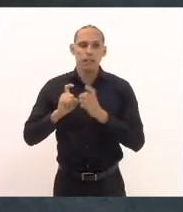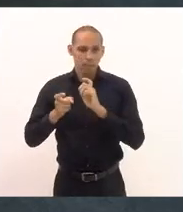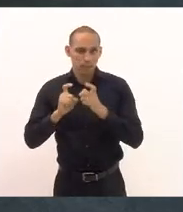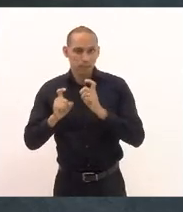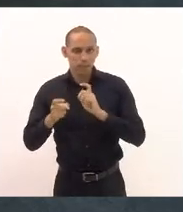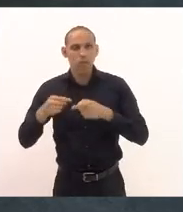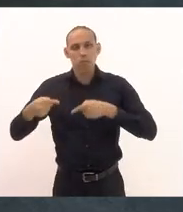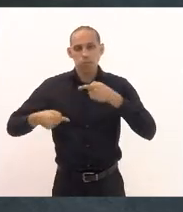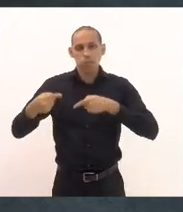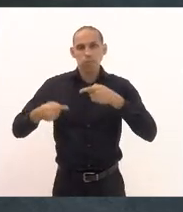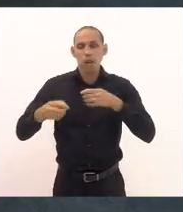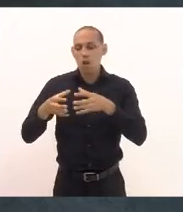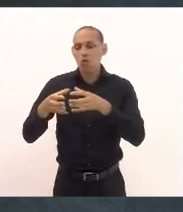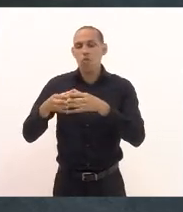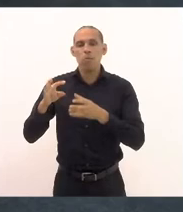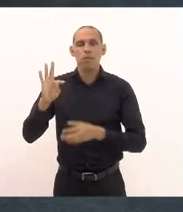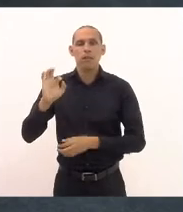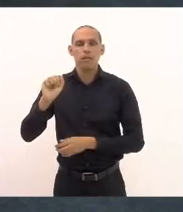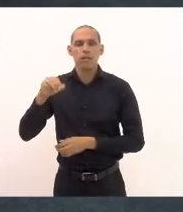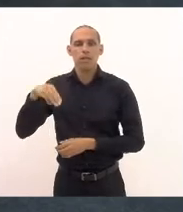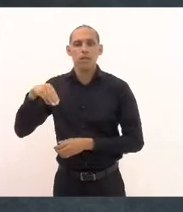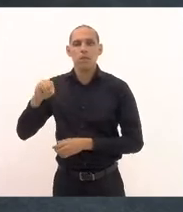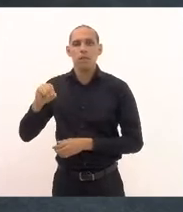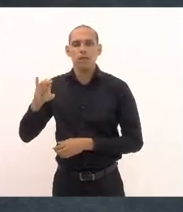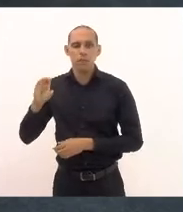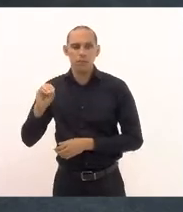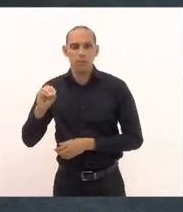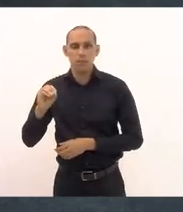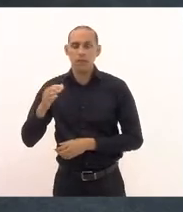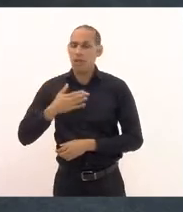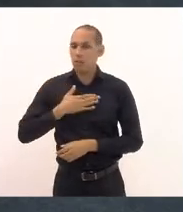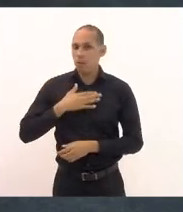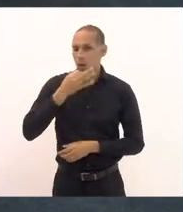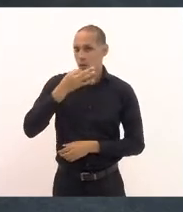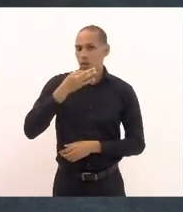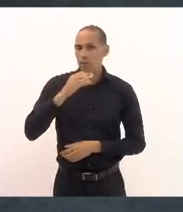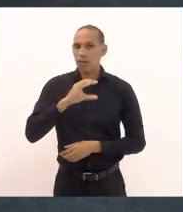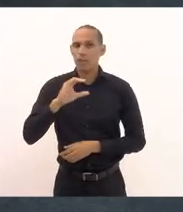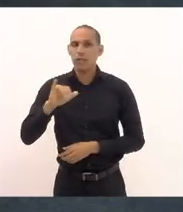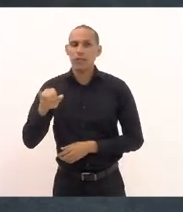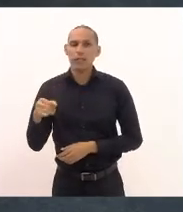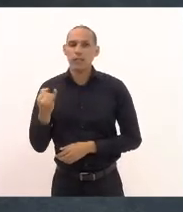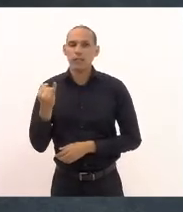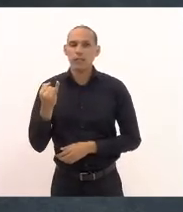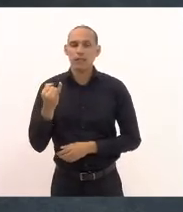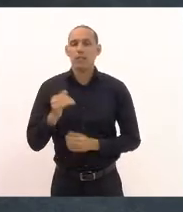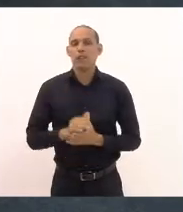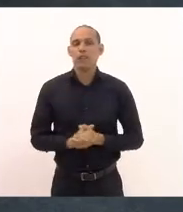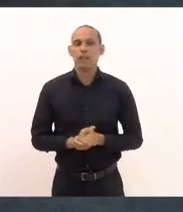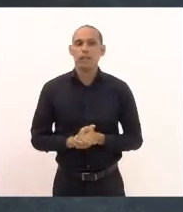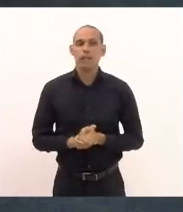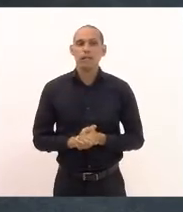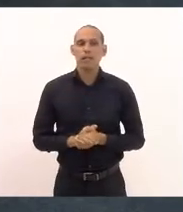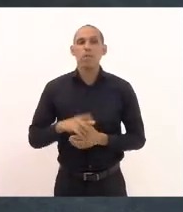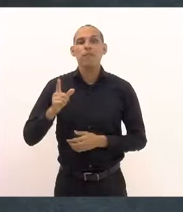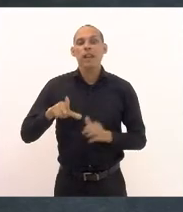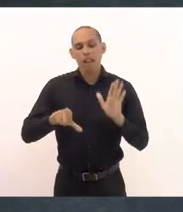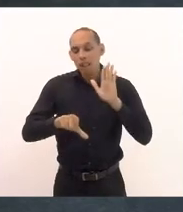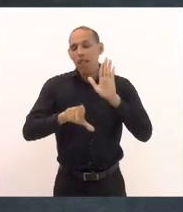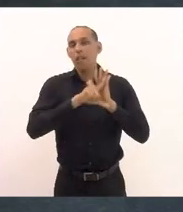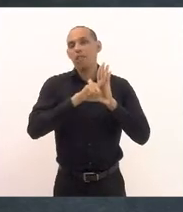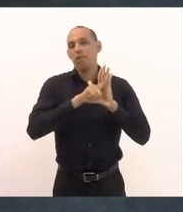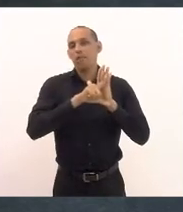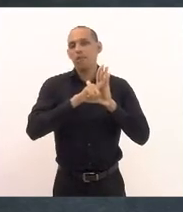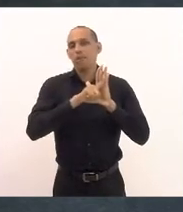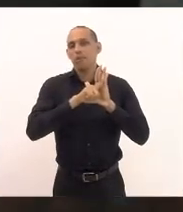Clube Tamoio? Meu parecer pela CCJ, senhor presidente, é pela legalidade.